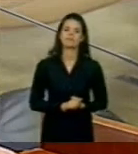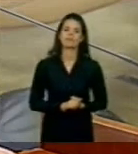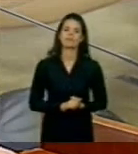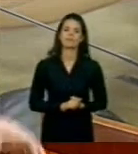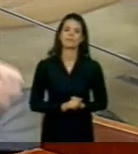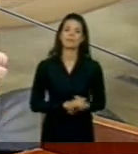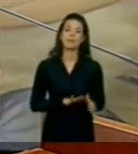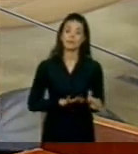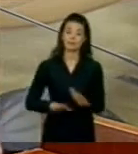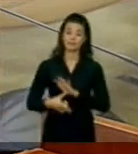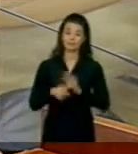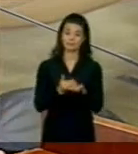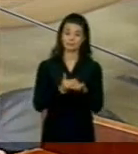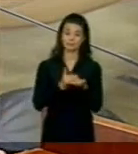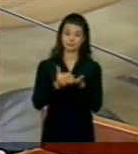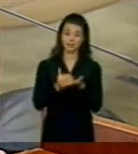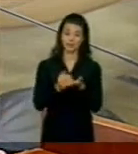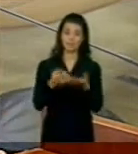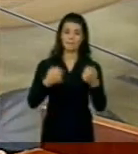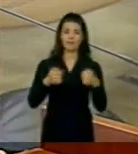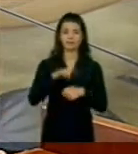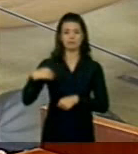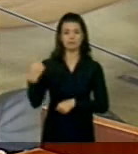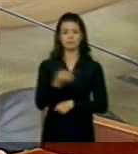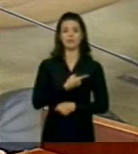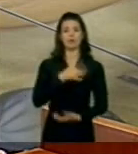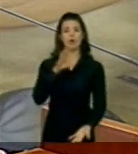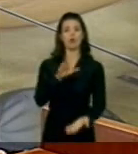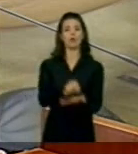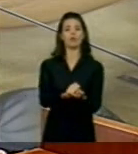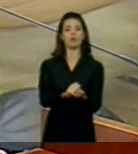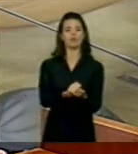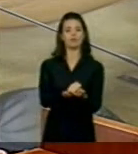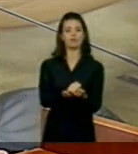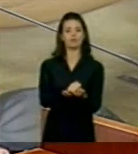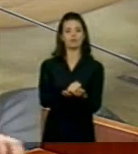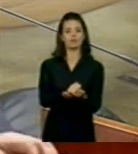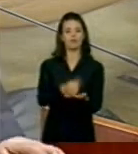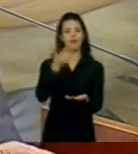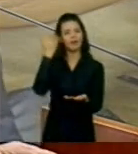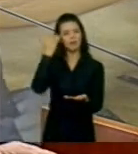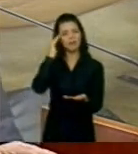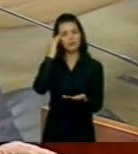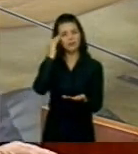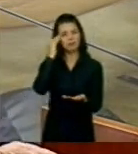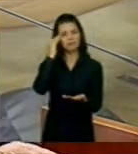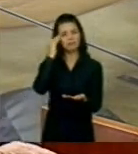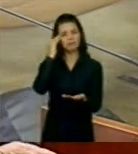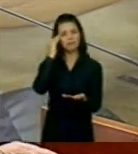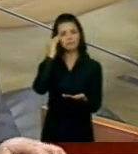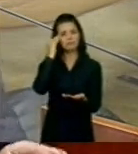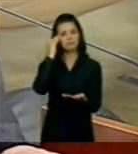mais nada, é necessário que nós registremos a compreensão ou